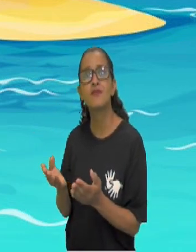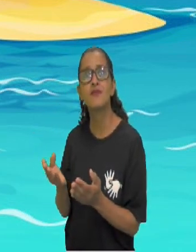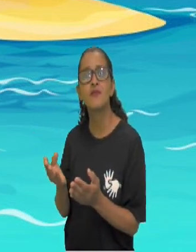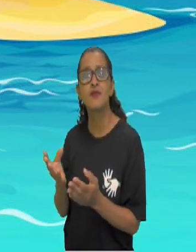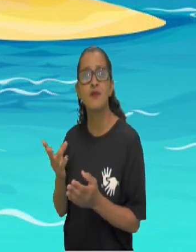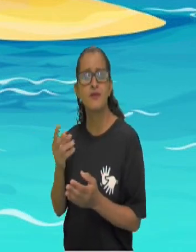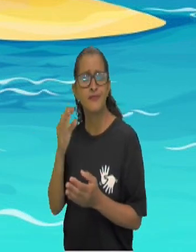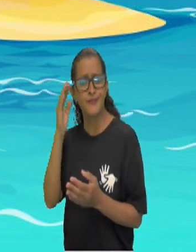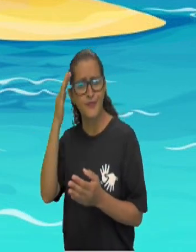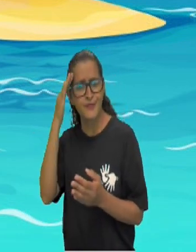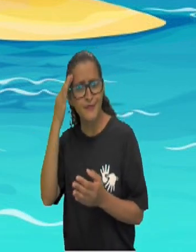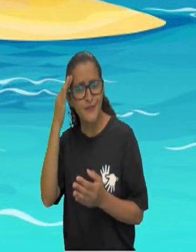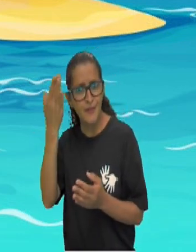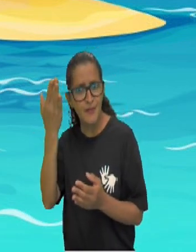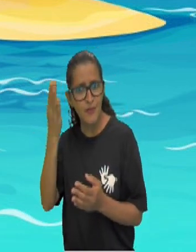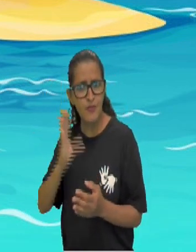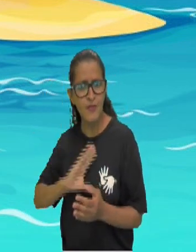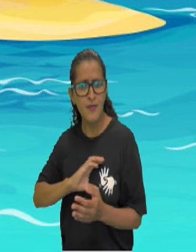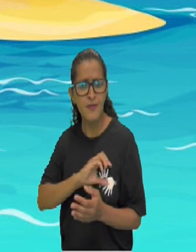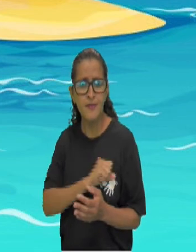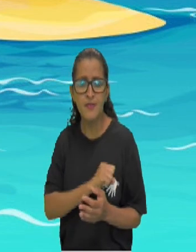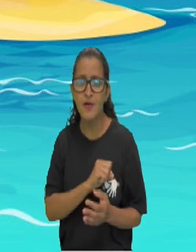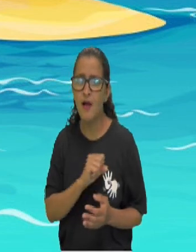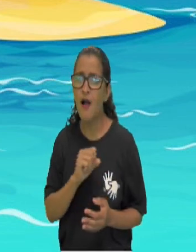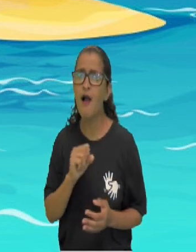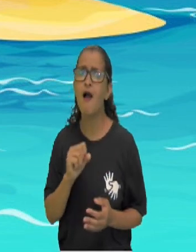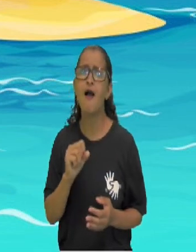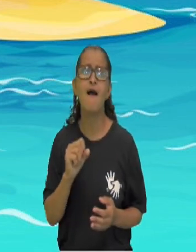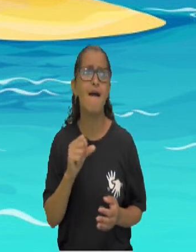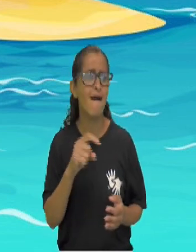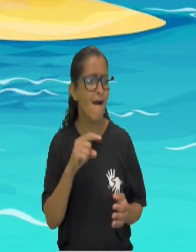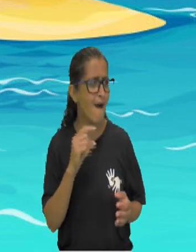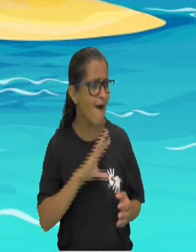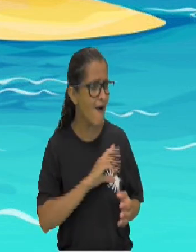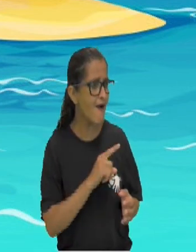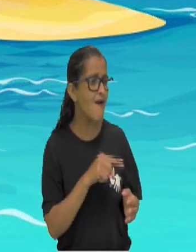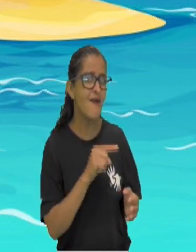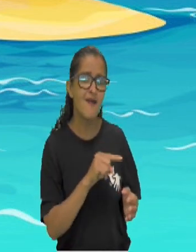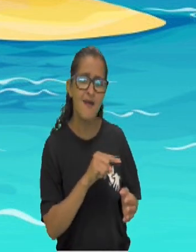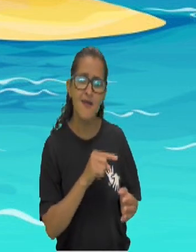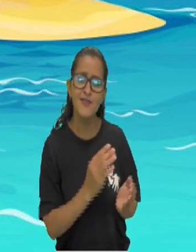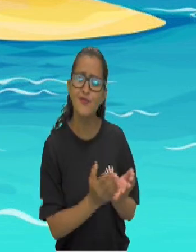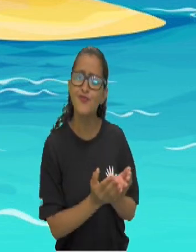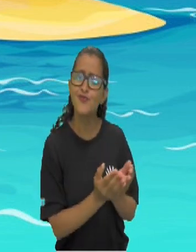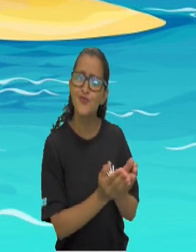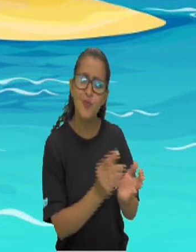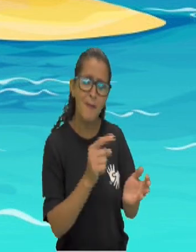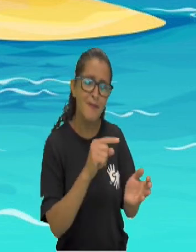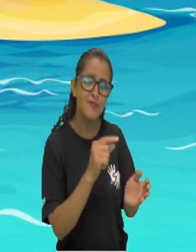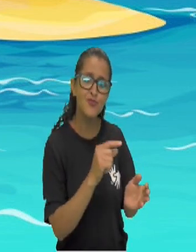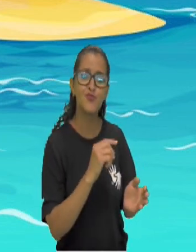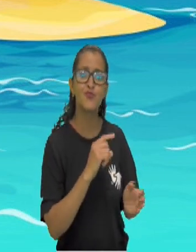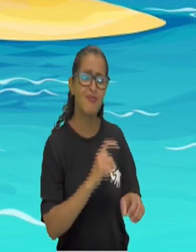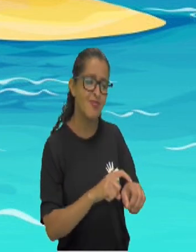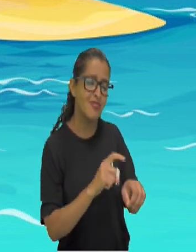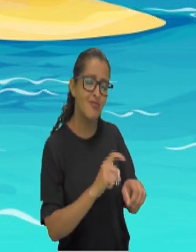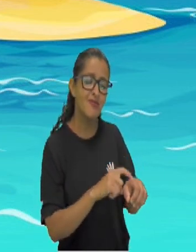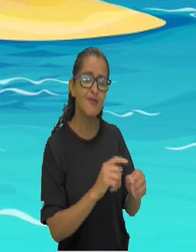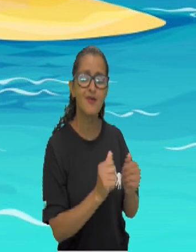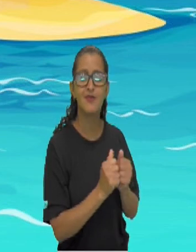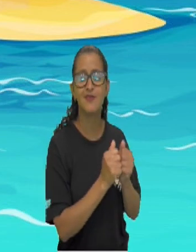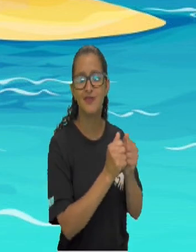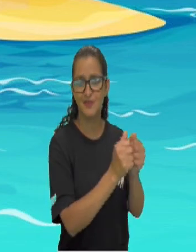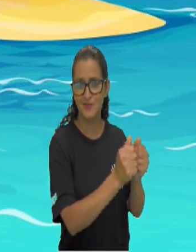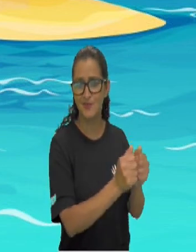o amor entendeu que estava no barco do tempo. E ele viu